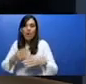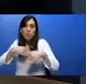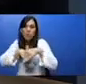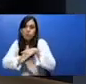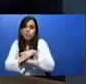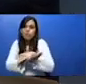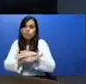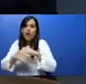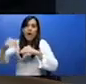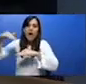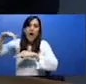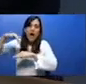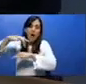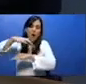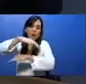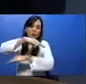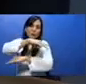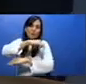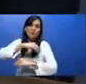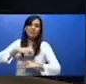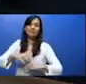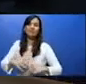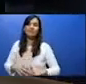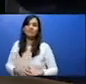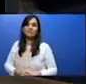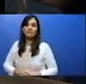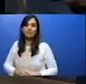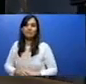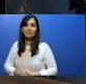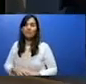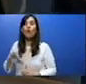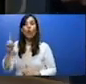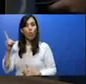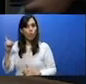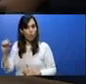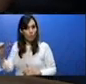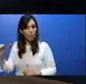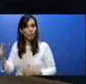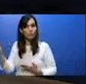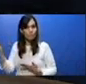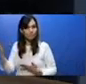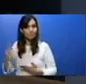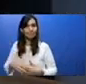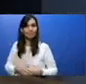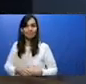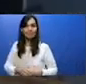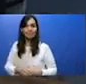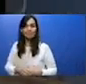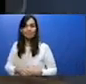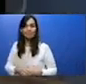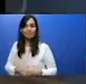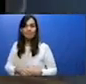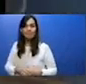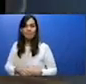viaduto ou dó viaduto? Do viaduto, muito bem.